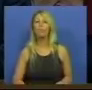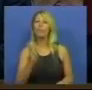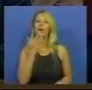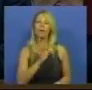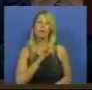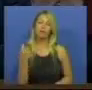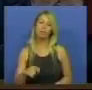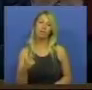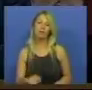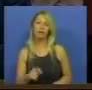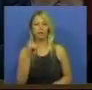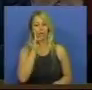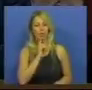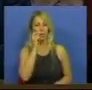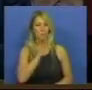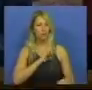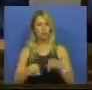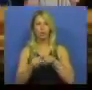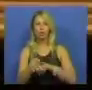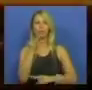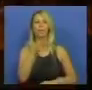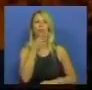Muito obrigado, Sr. Presidente, senhoras e senhores deputados.